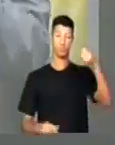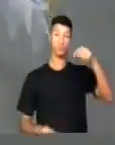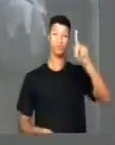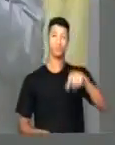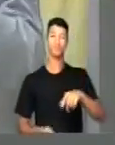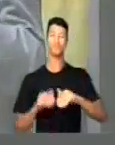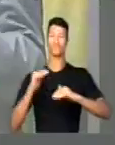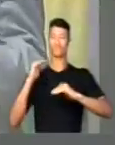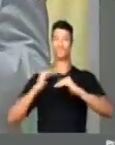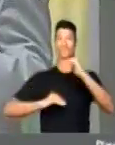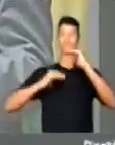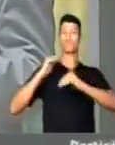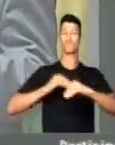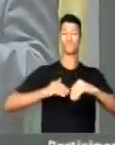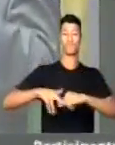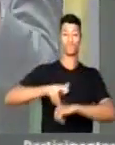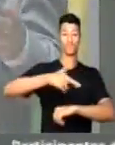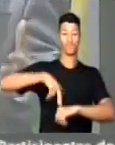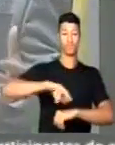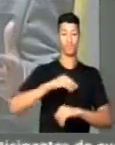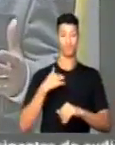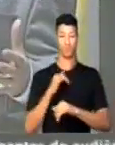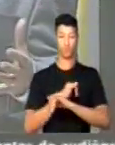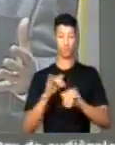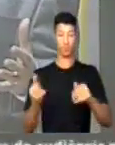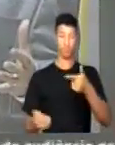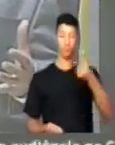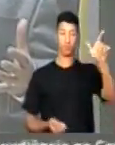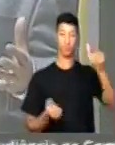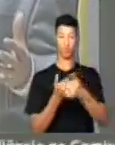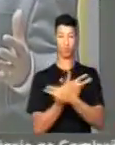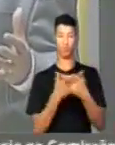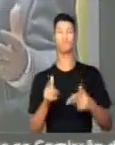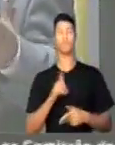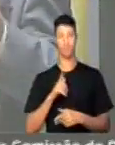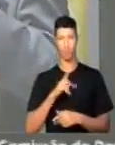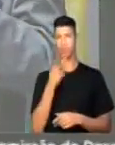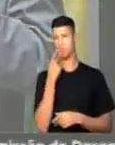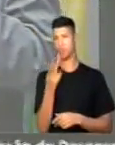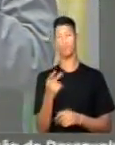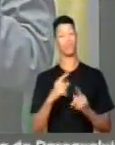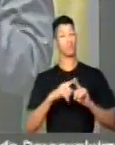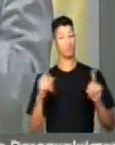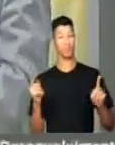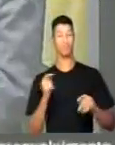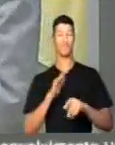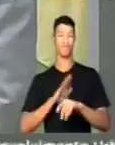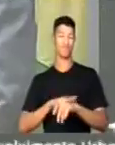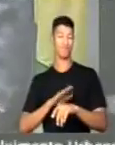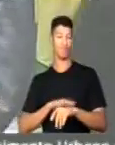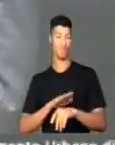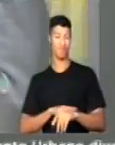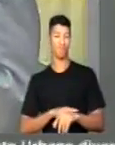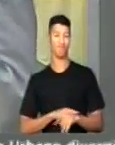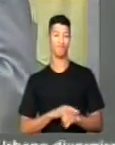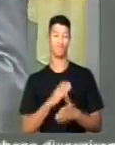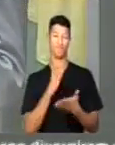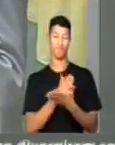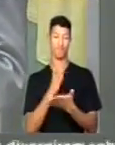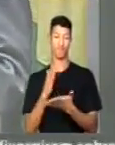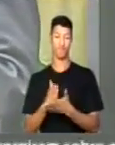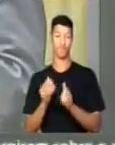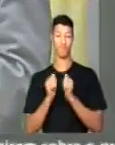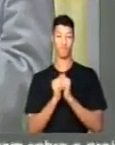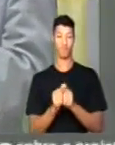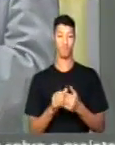é o desequilíbrio regional. Eu teria outras coisas para falar, senhor presidente, mas o tempo foi dividido